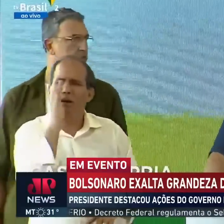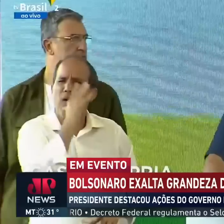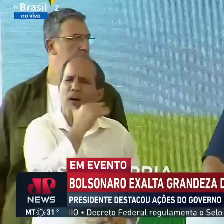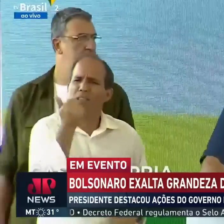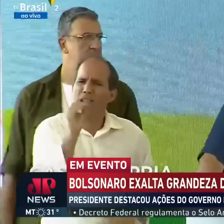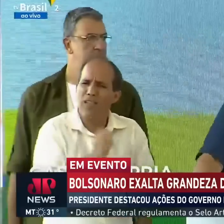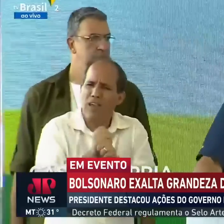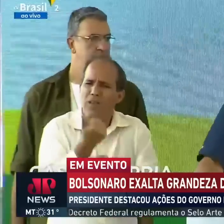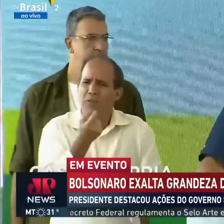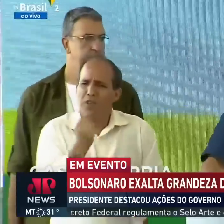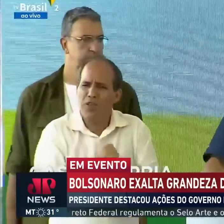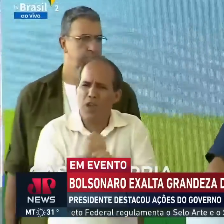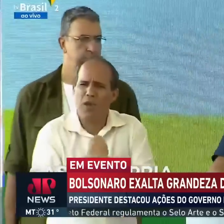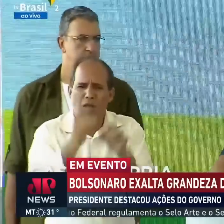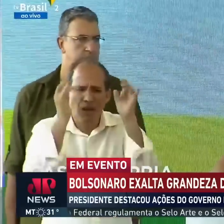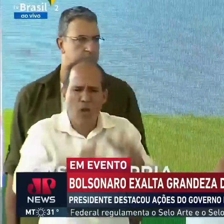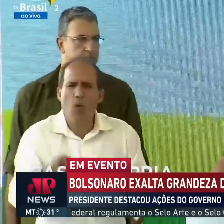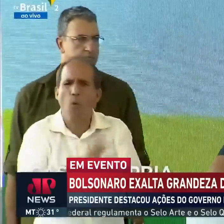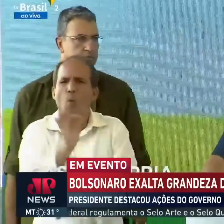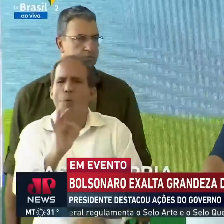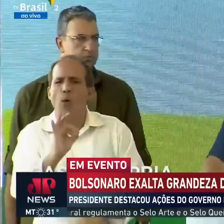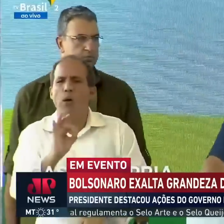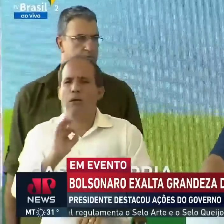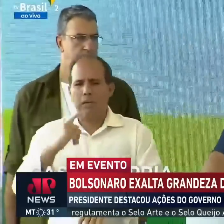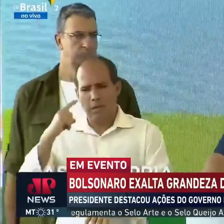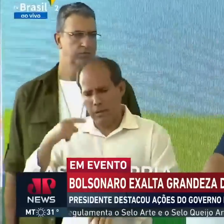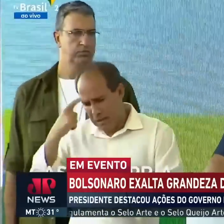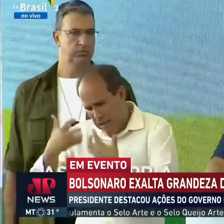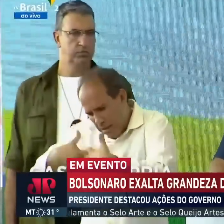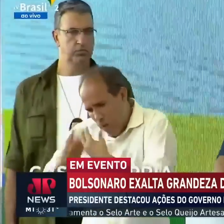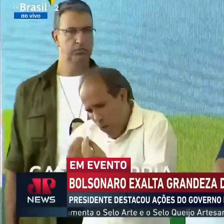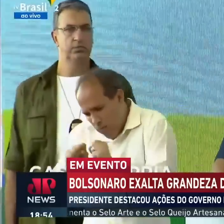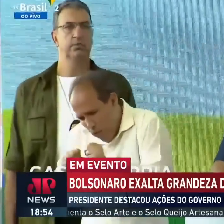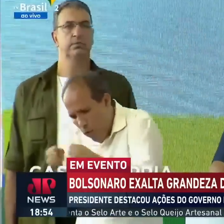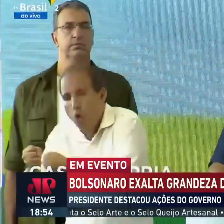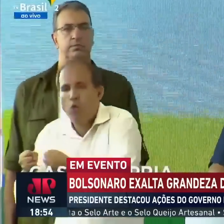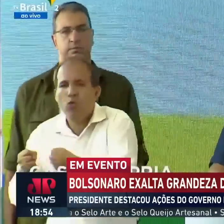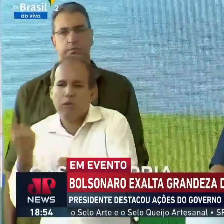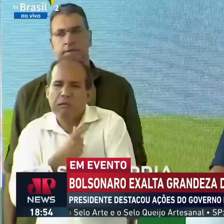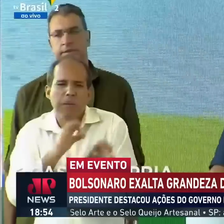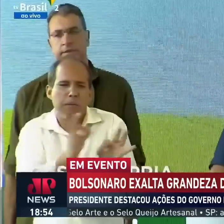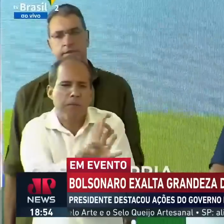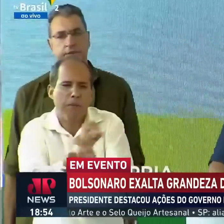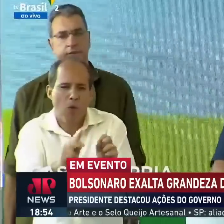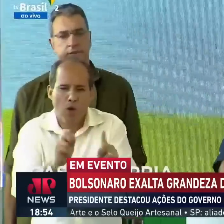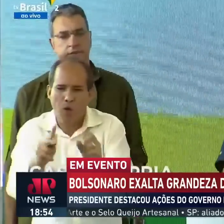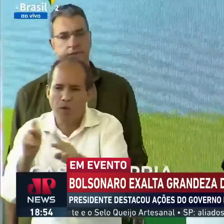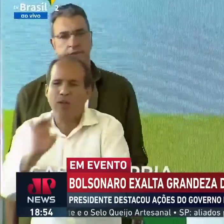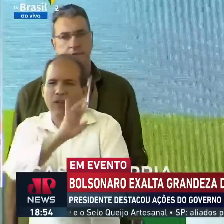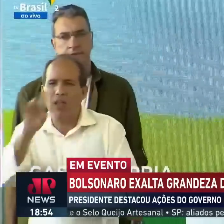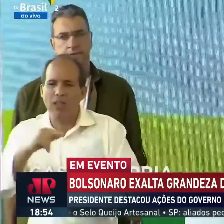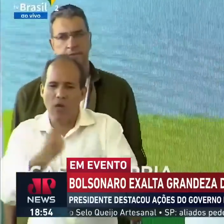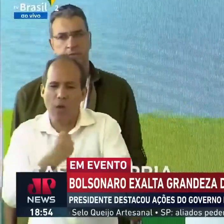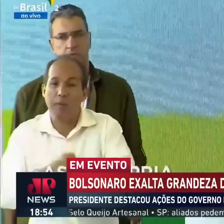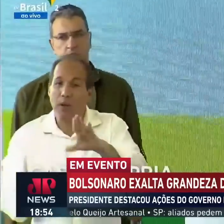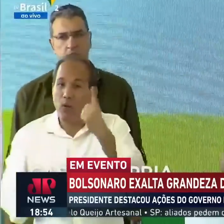30 anos para ser concluída nos empenhamos e fomos atrás da conclusão da mesma a mais